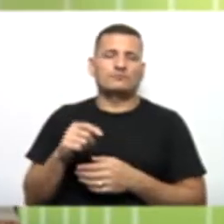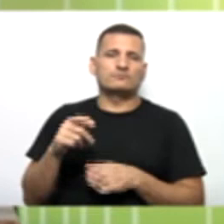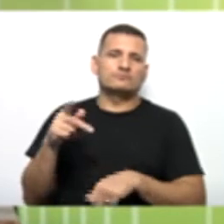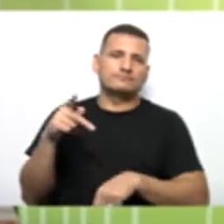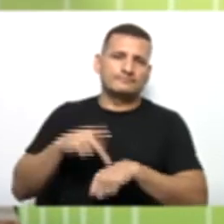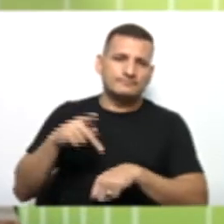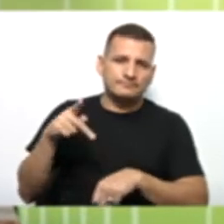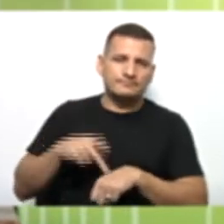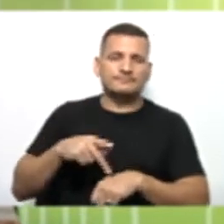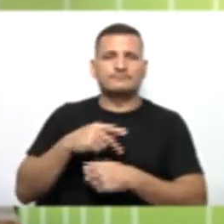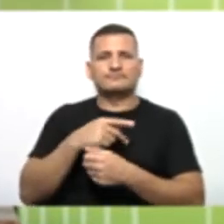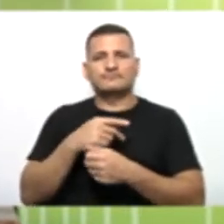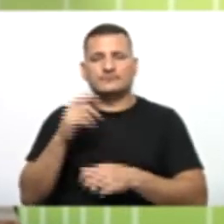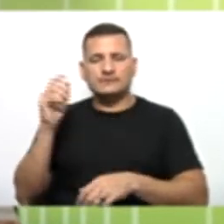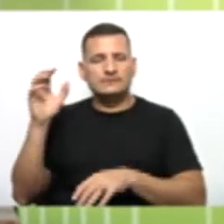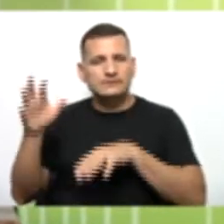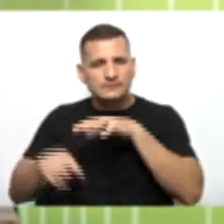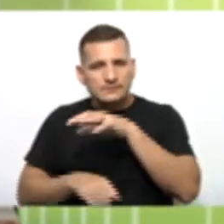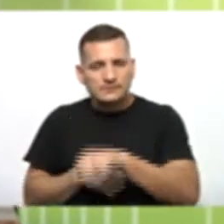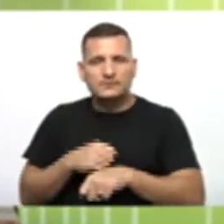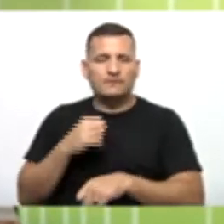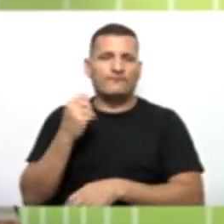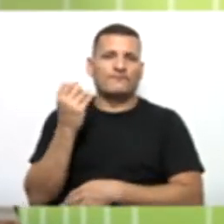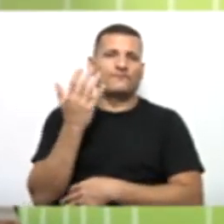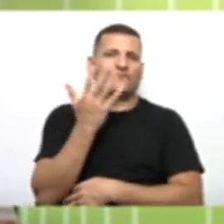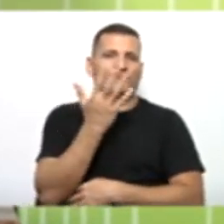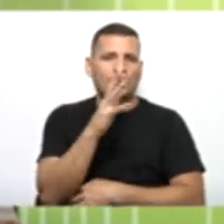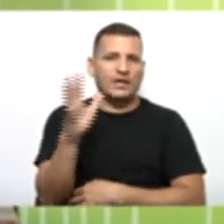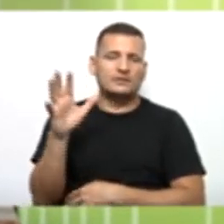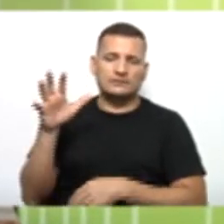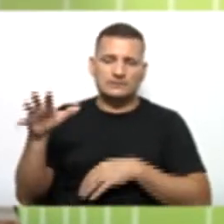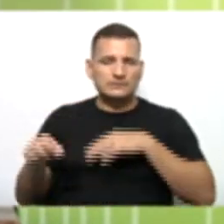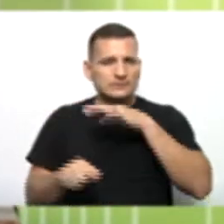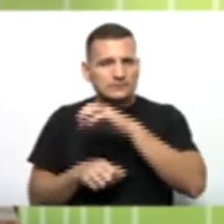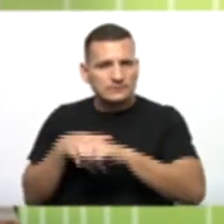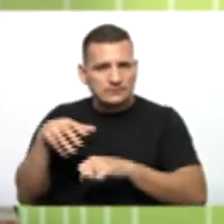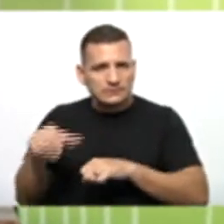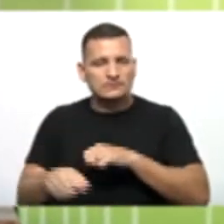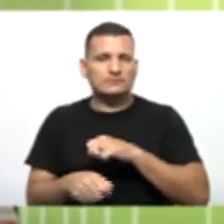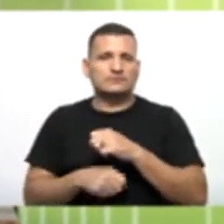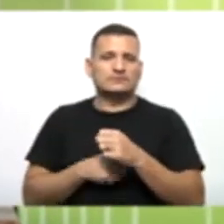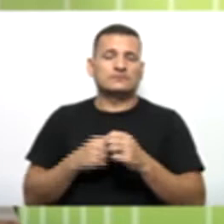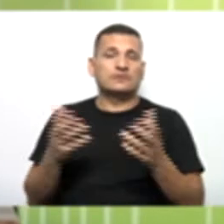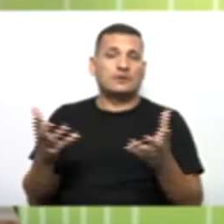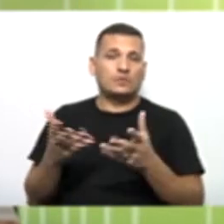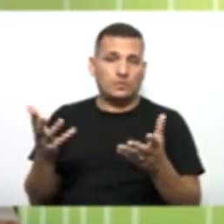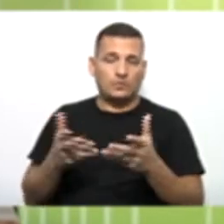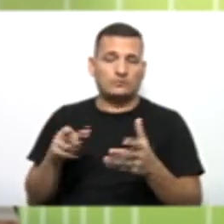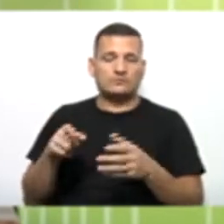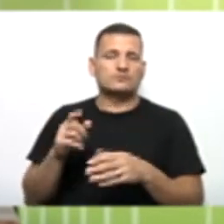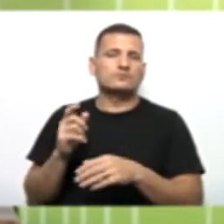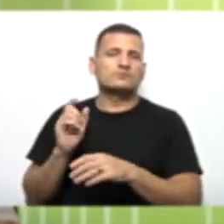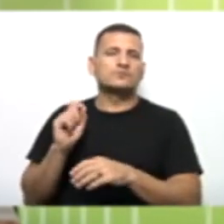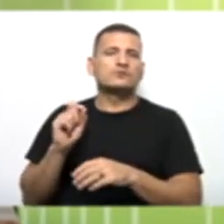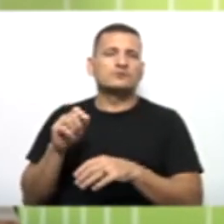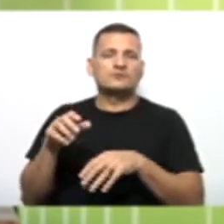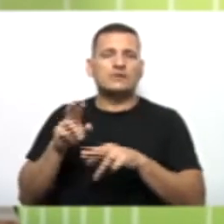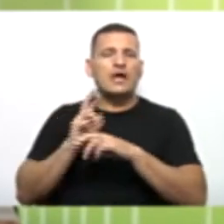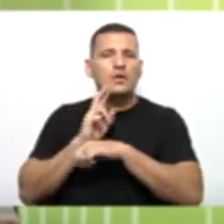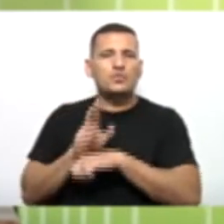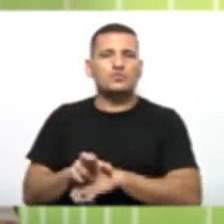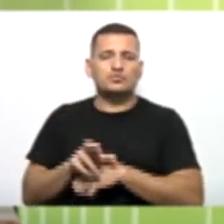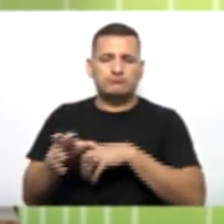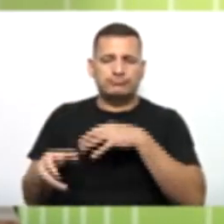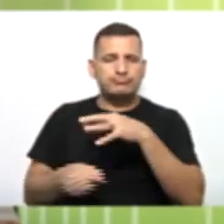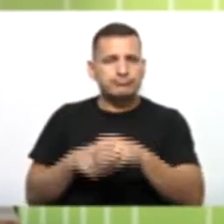explorar florestas de uma forma muito mais intensa. As minas agora eram exploradas mais intensamente, retirando mais recursos. Essa